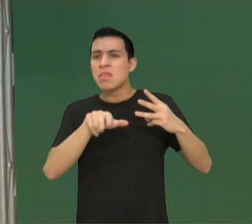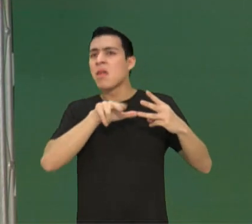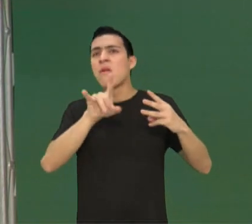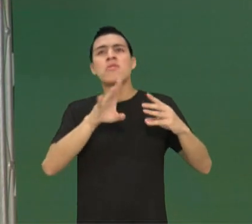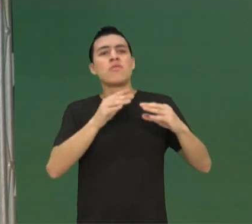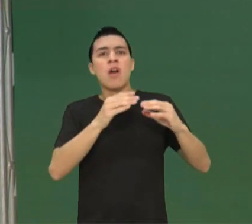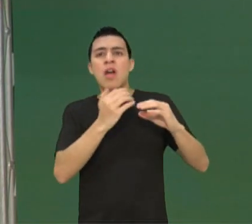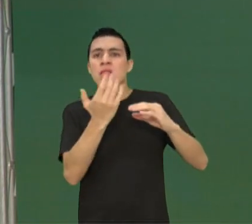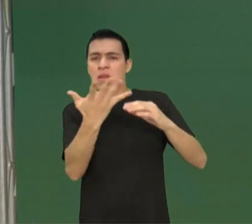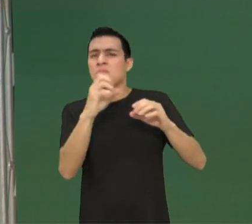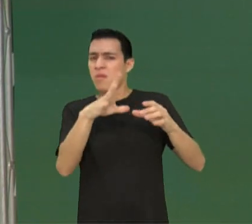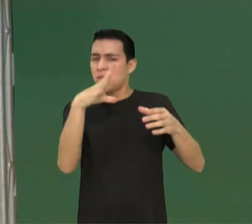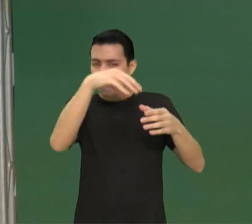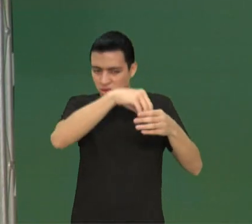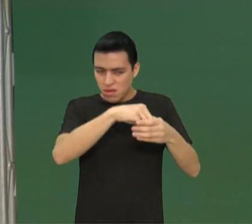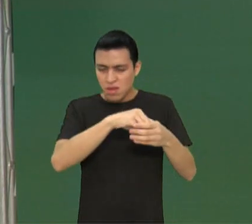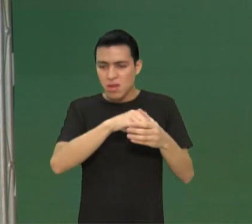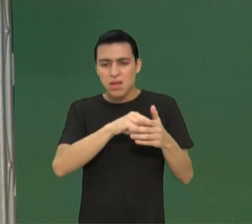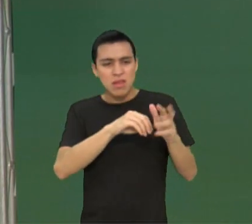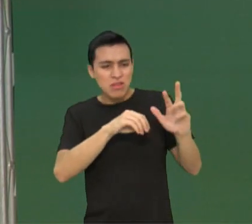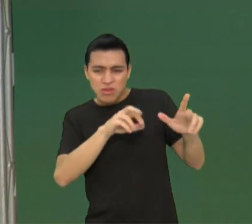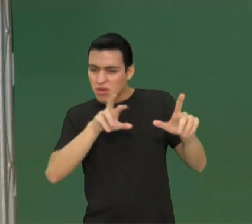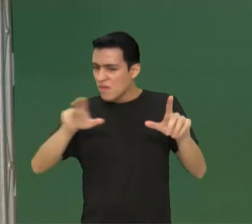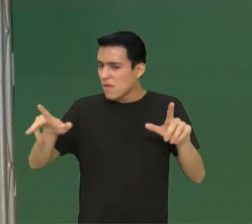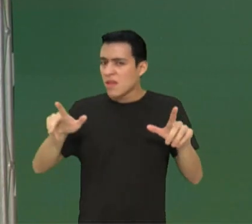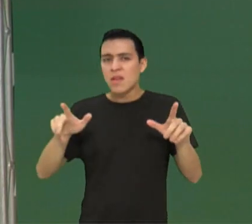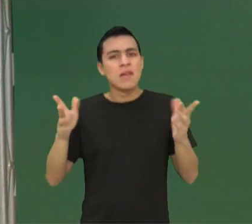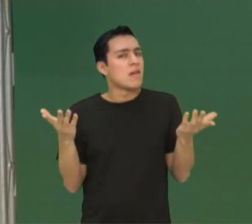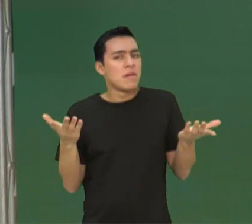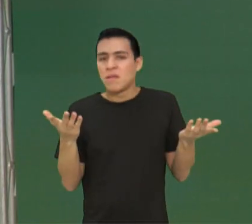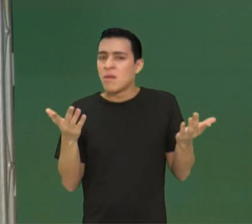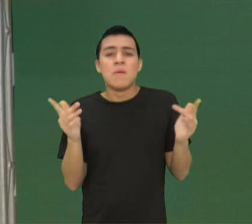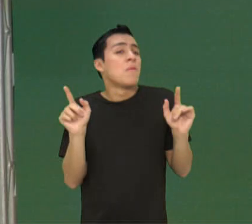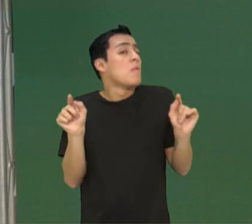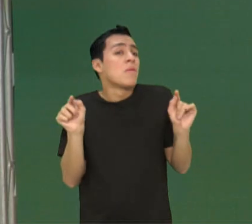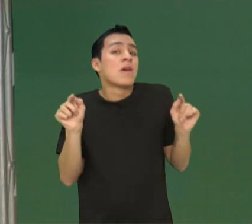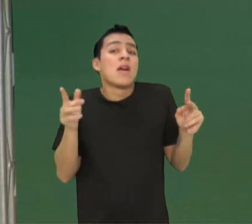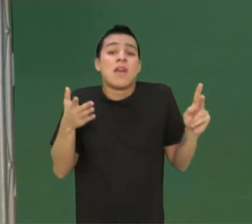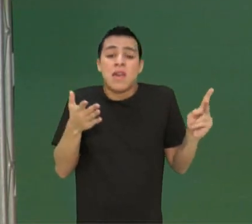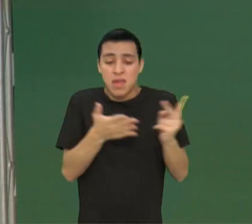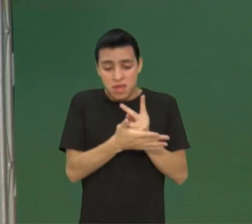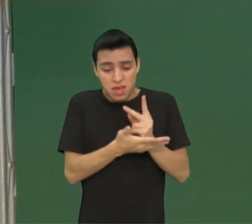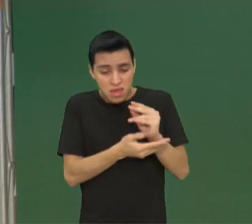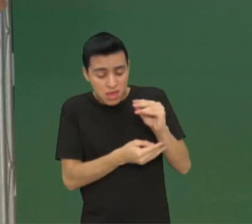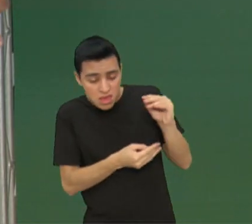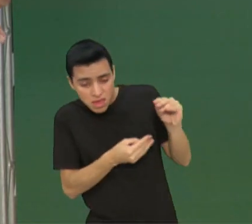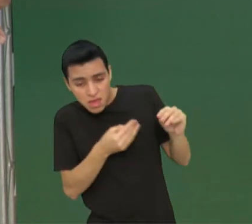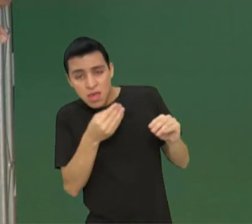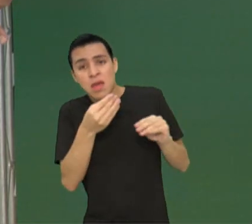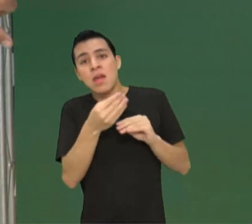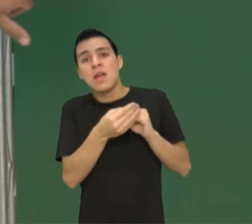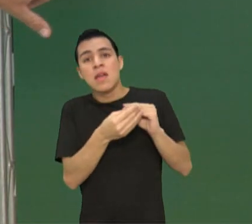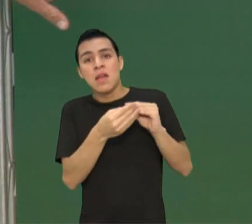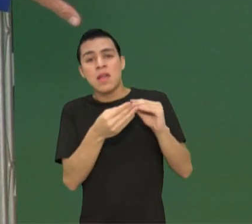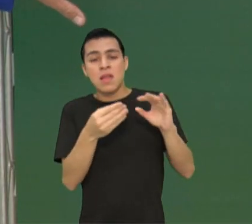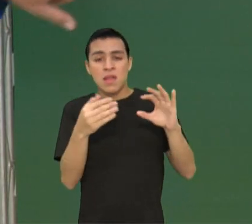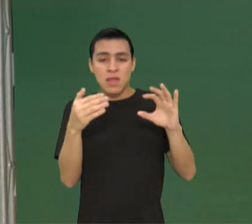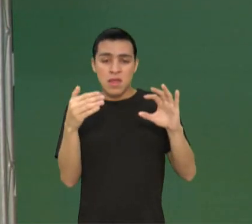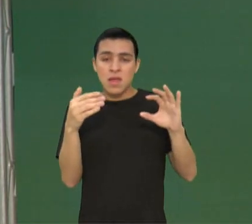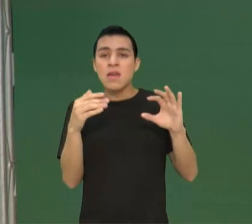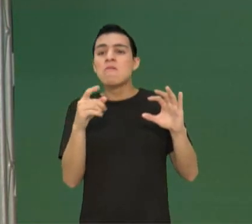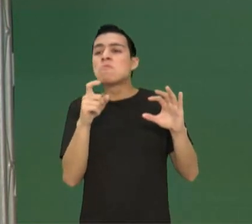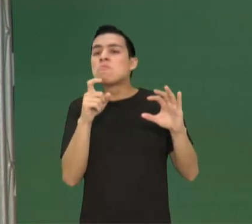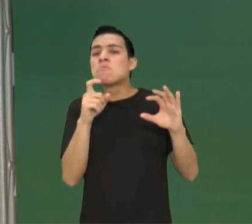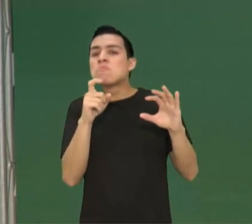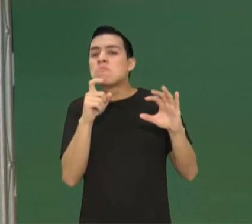interno, não é diferente em bactérias do que nas outras células. O que acontece é que ela está envolvida com entrada de sólidos e